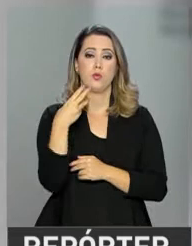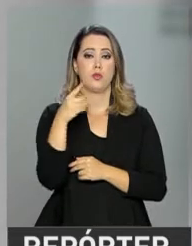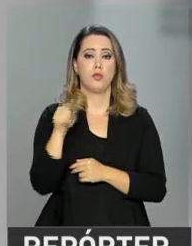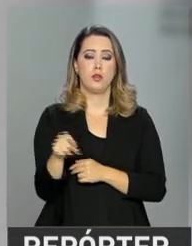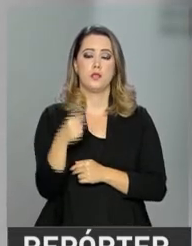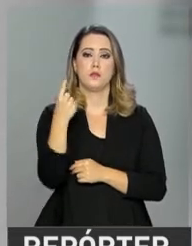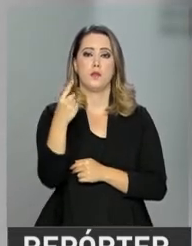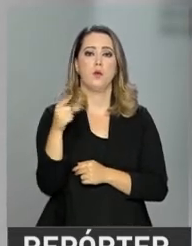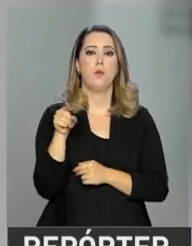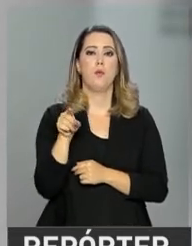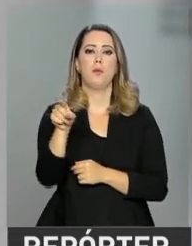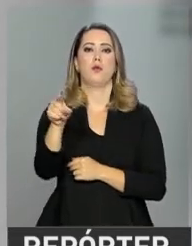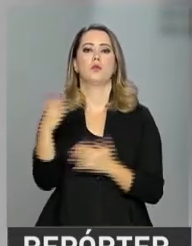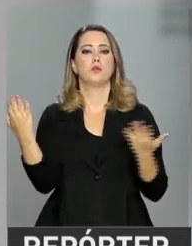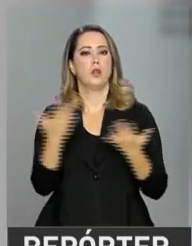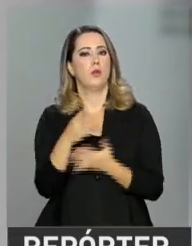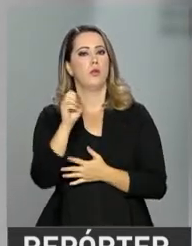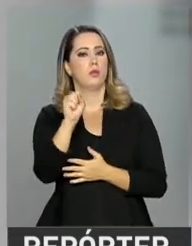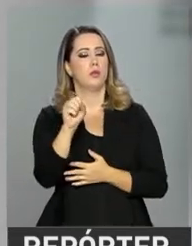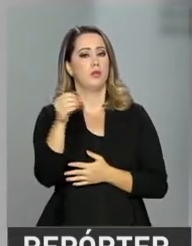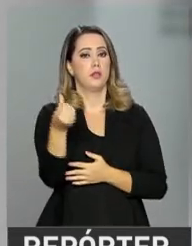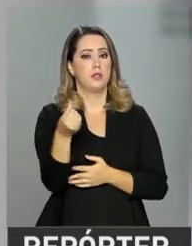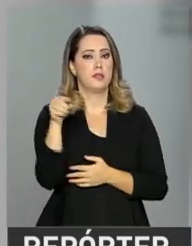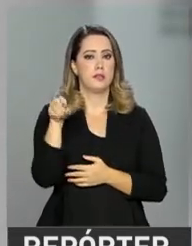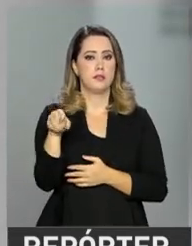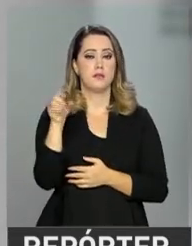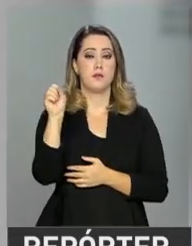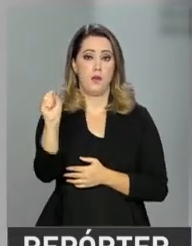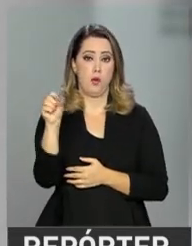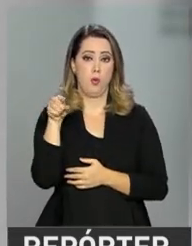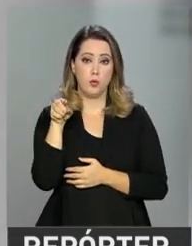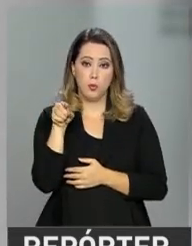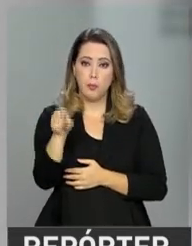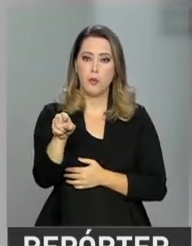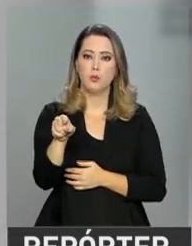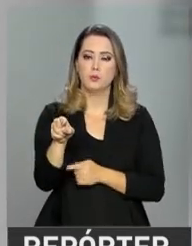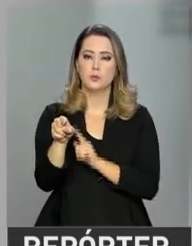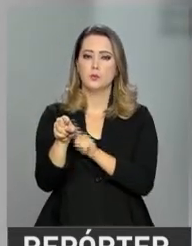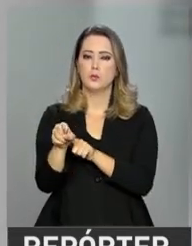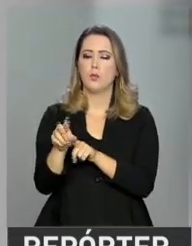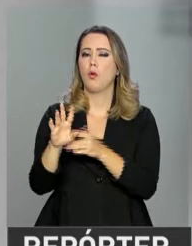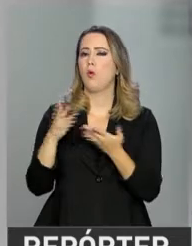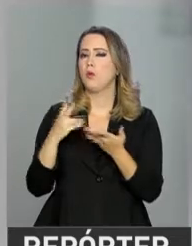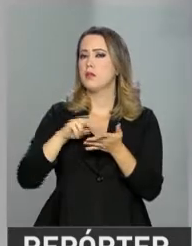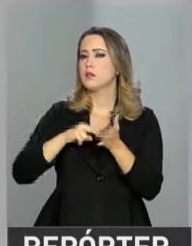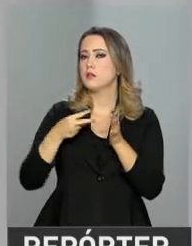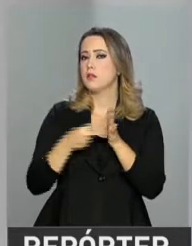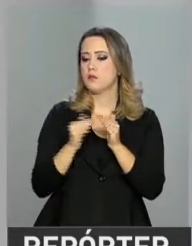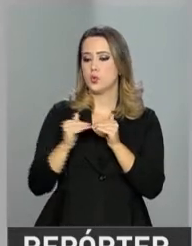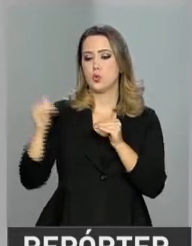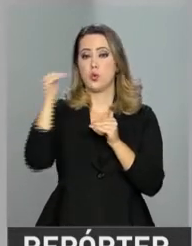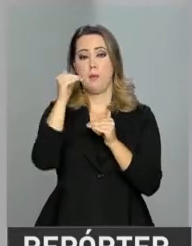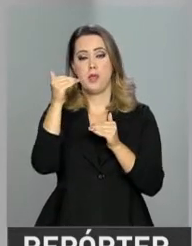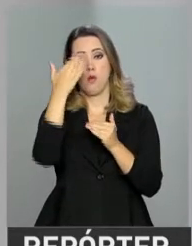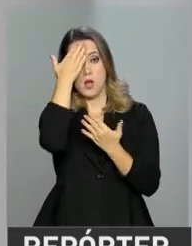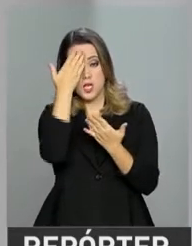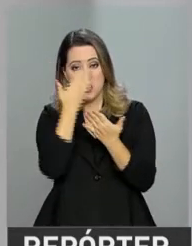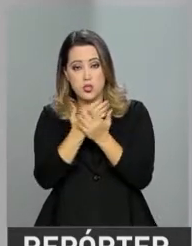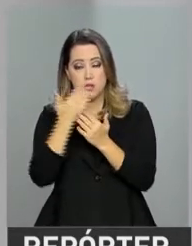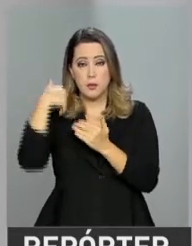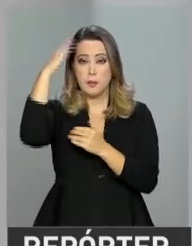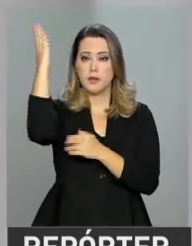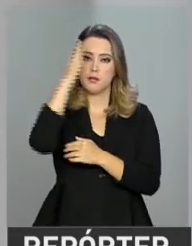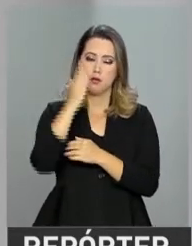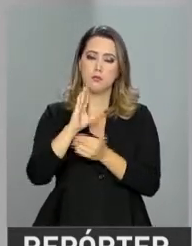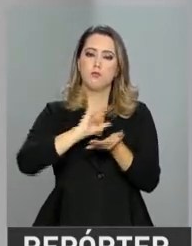e que agora chega 86,8 segundo mulheres quando o índice de confiança sob os investimentos e